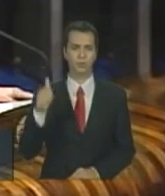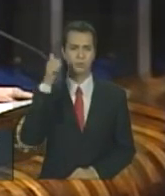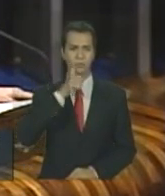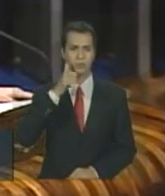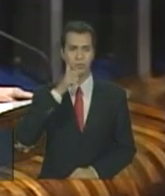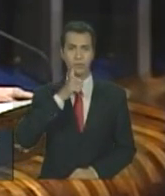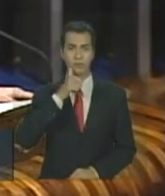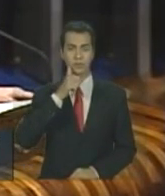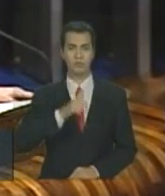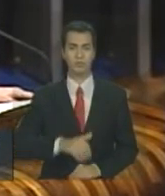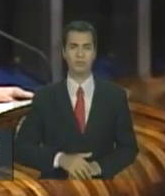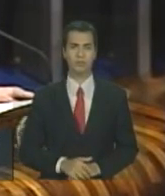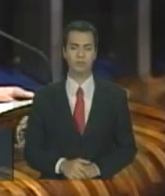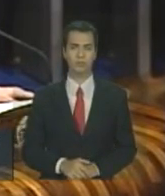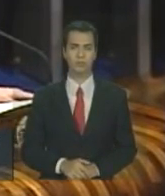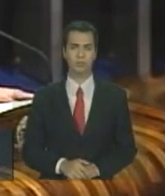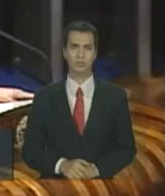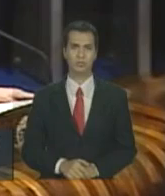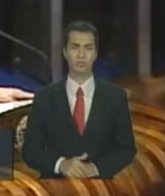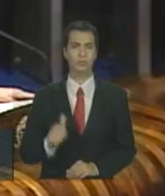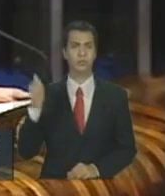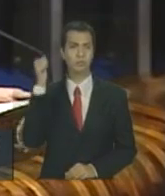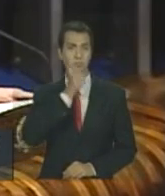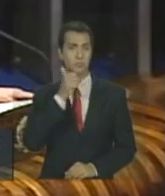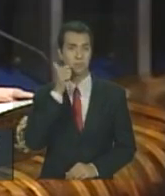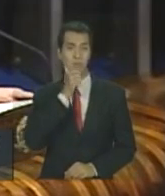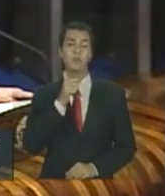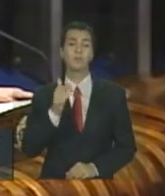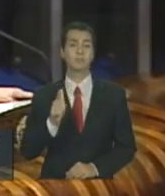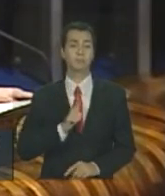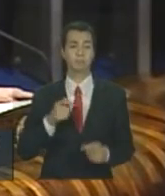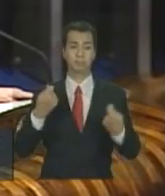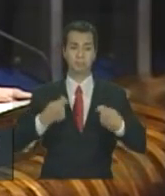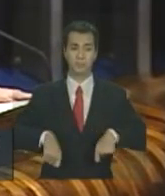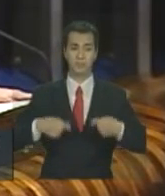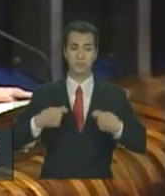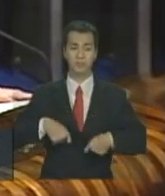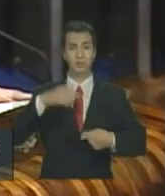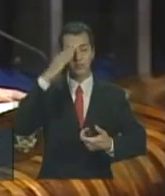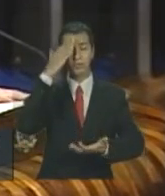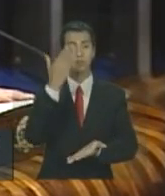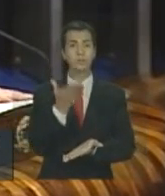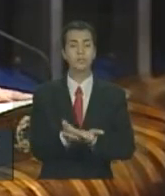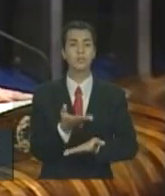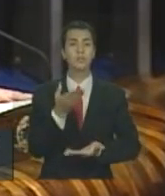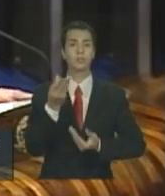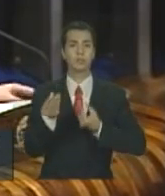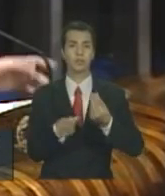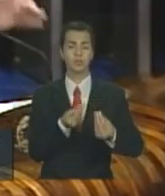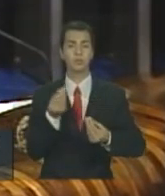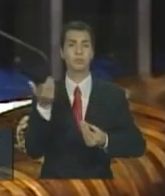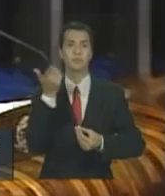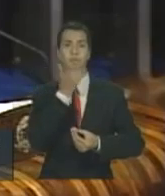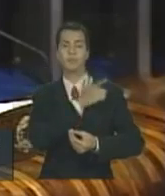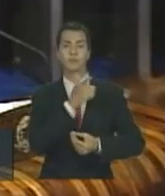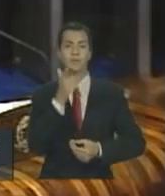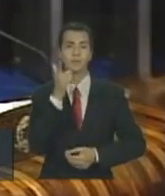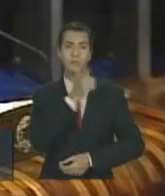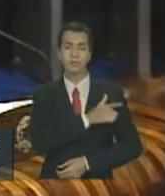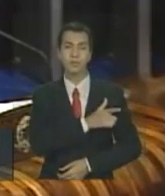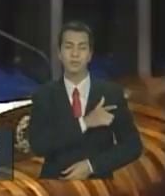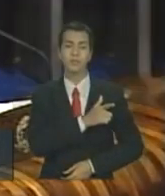mulheres tenham também condições apropriadas para entrar no mercado de trabalho, algo